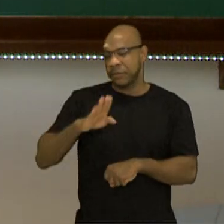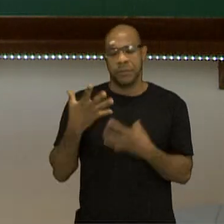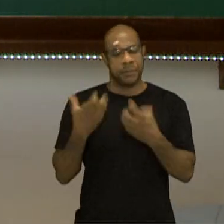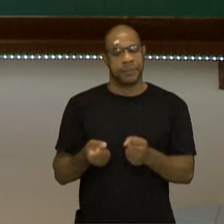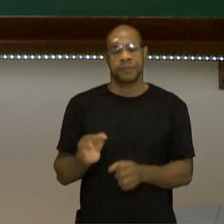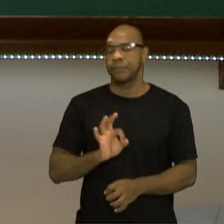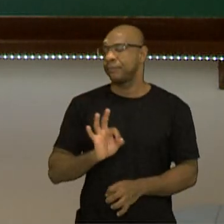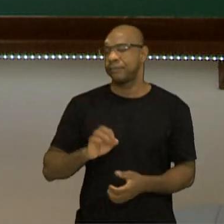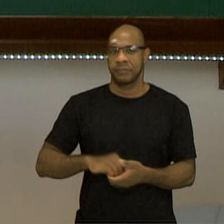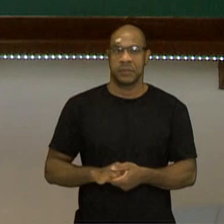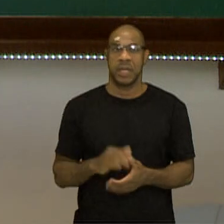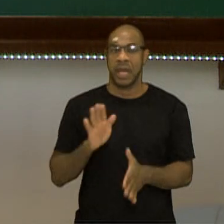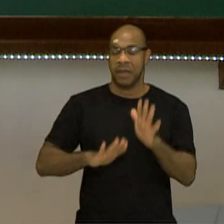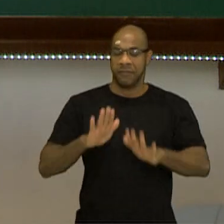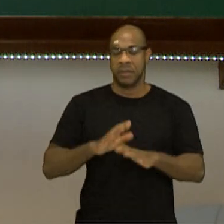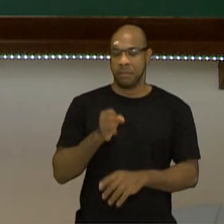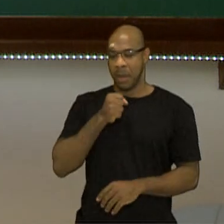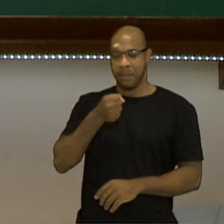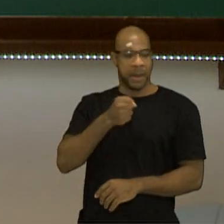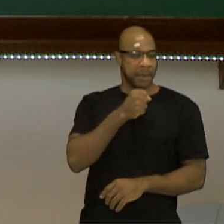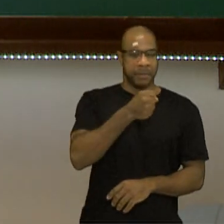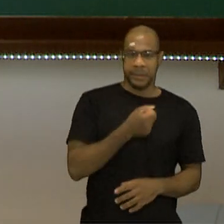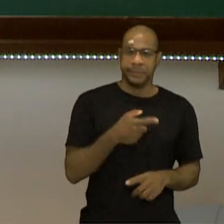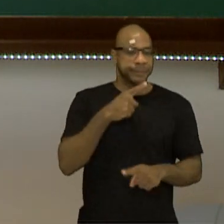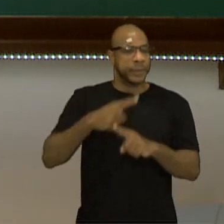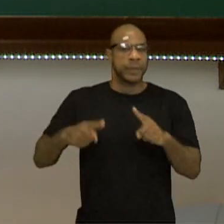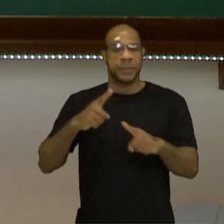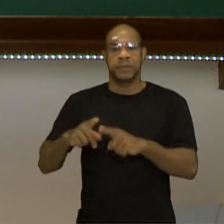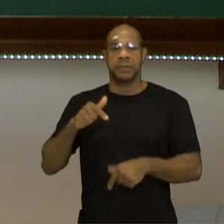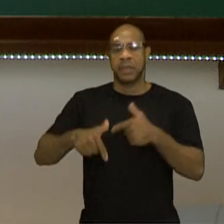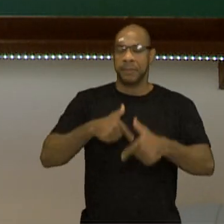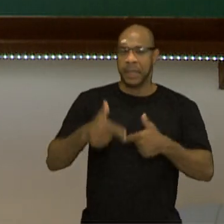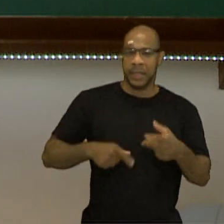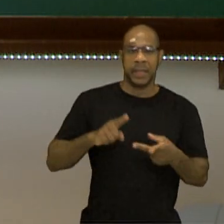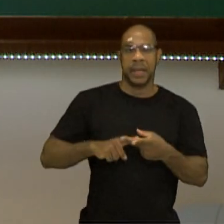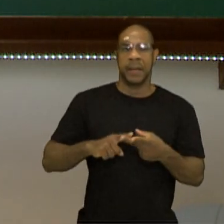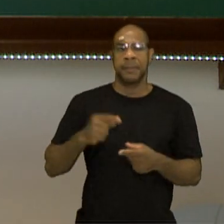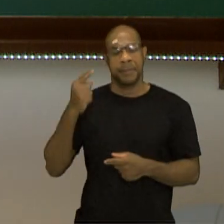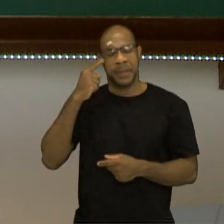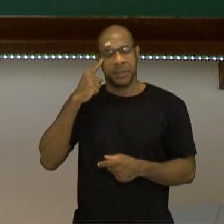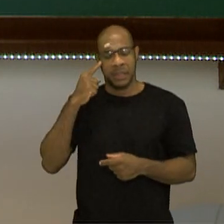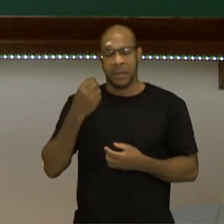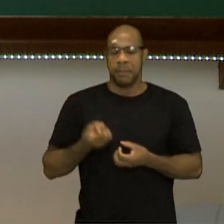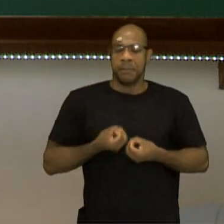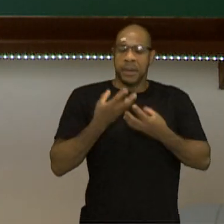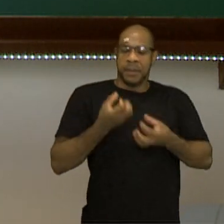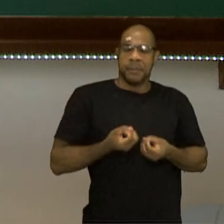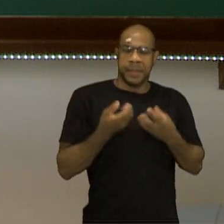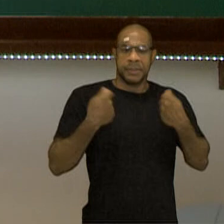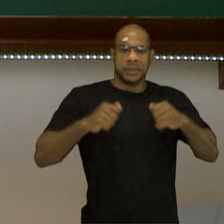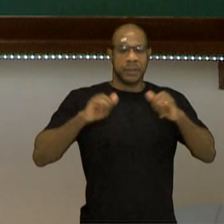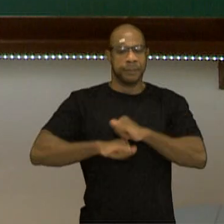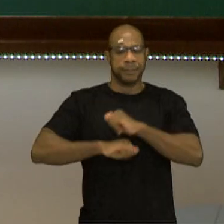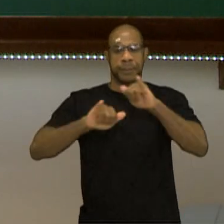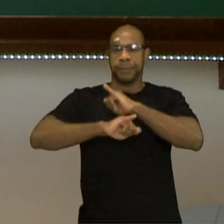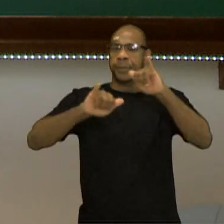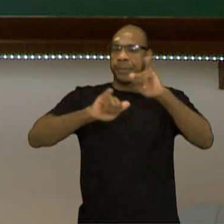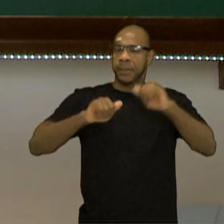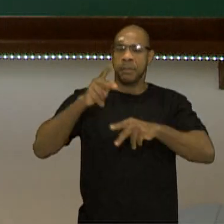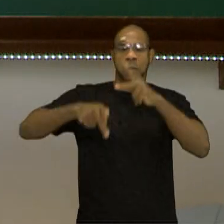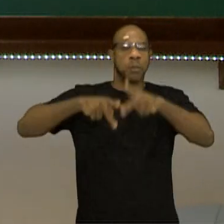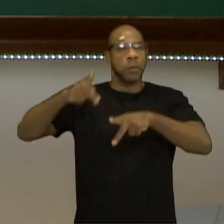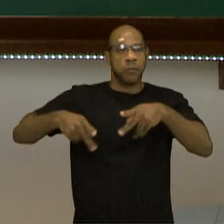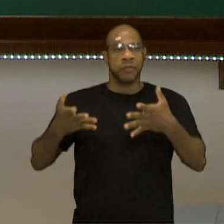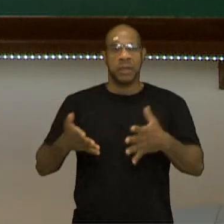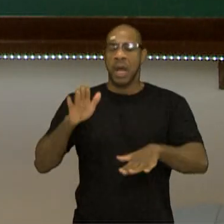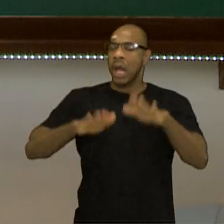os jornalistas muitas vezes são impedidos de trabalhar, de colocar aquilo que eles pensam e que precisam ser divulgado, né, para a população